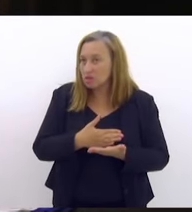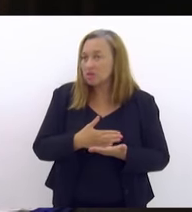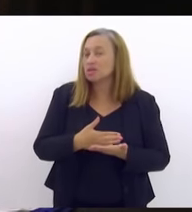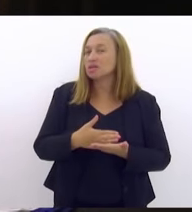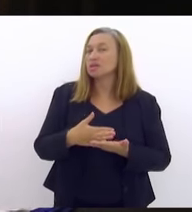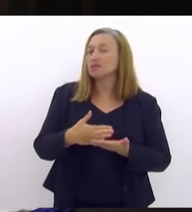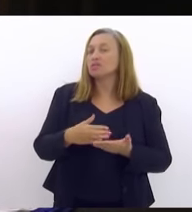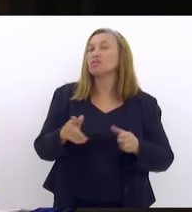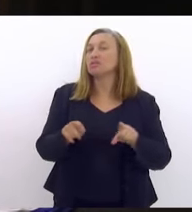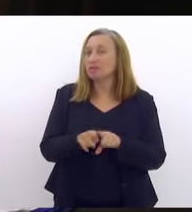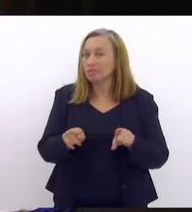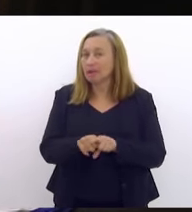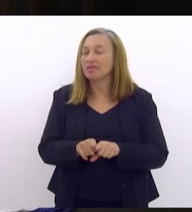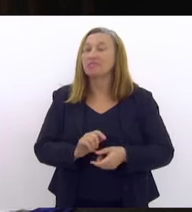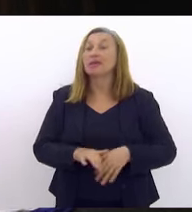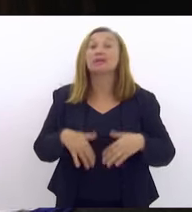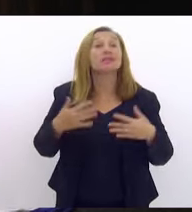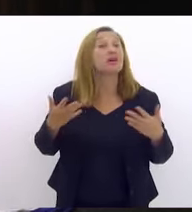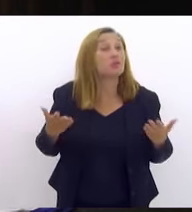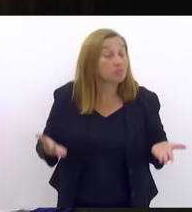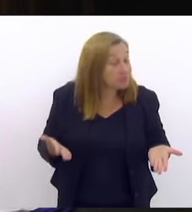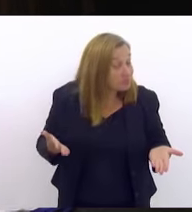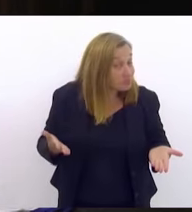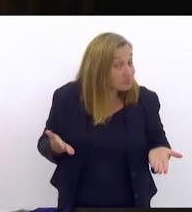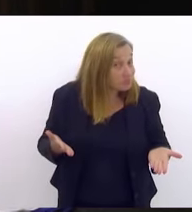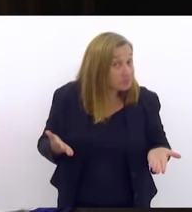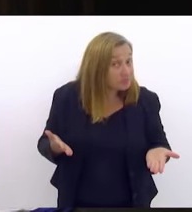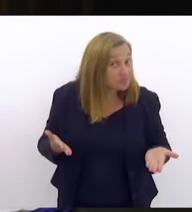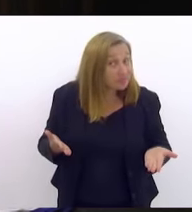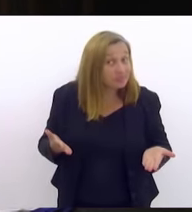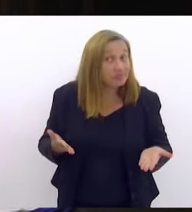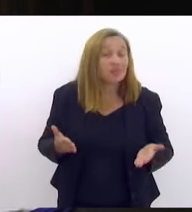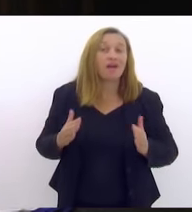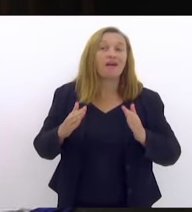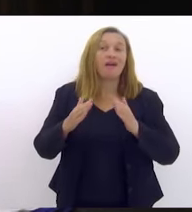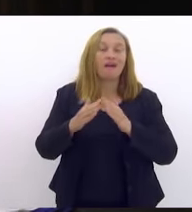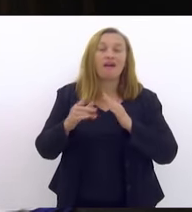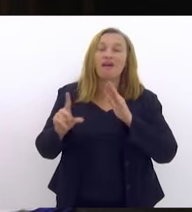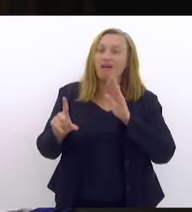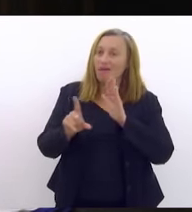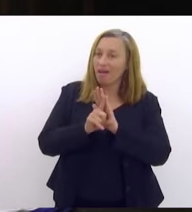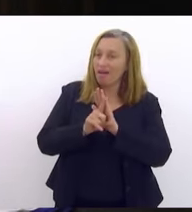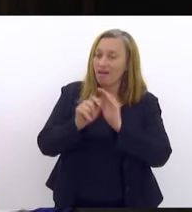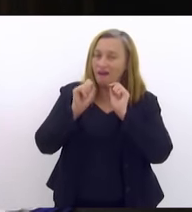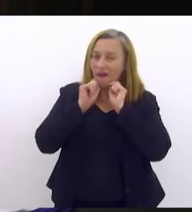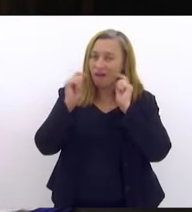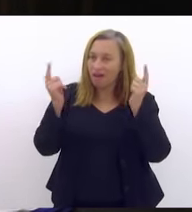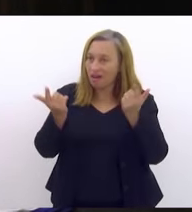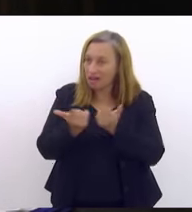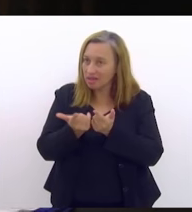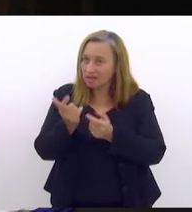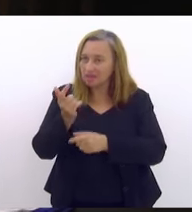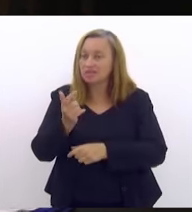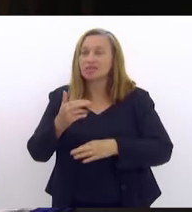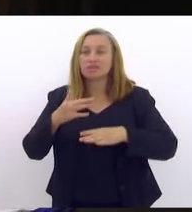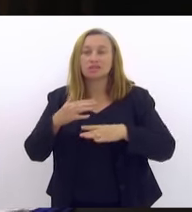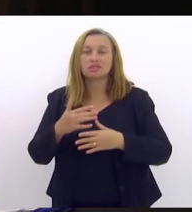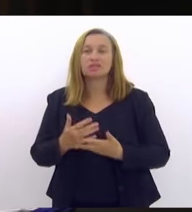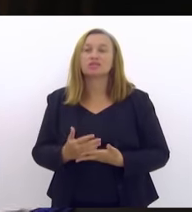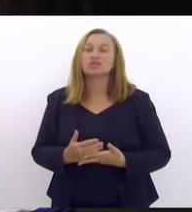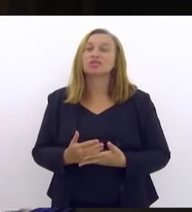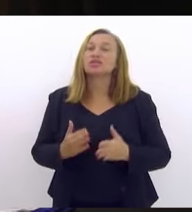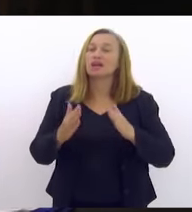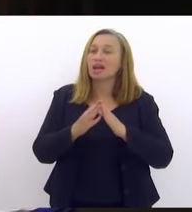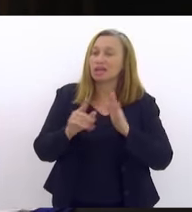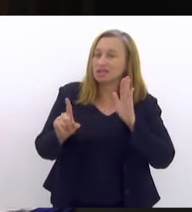nisso. Então, a Casa Legislativa da cidade de Mangaratiba tem muito